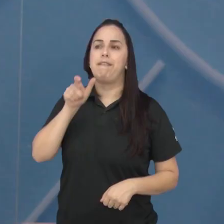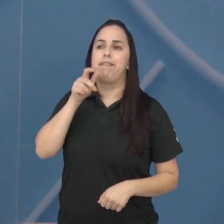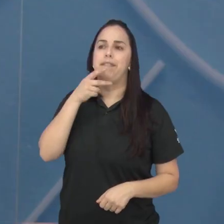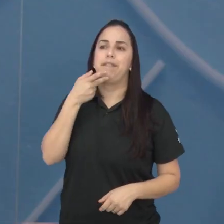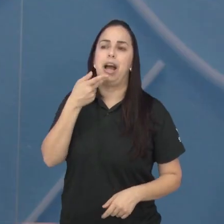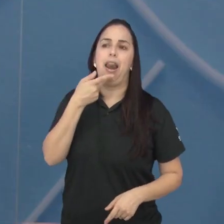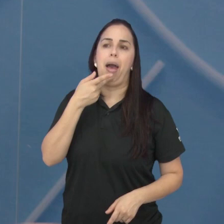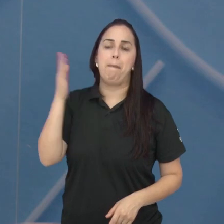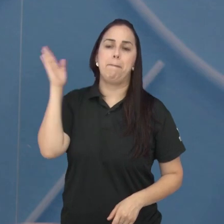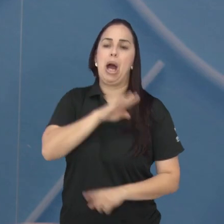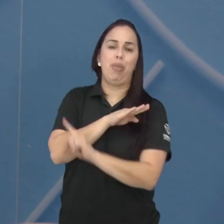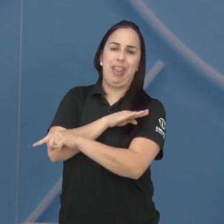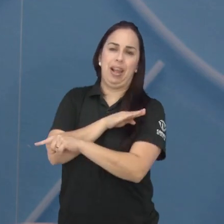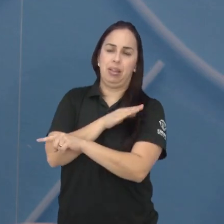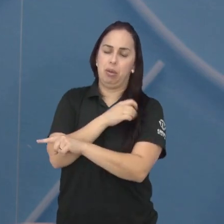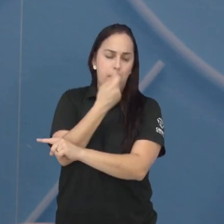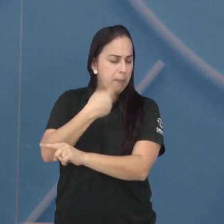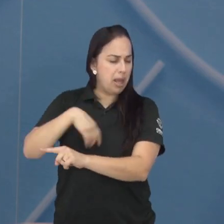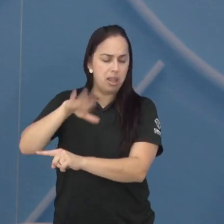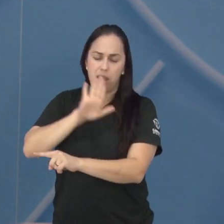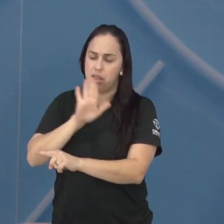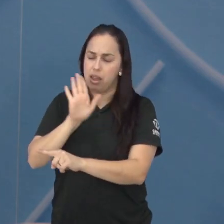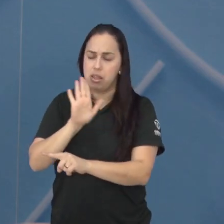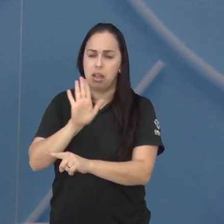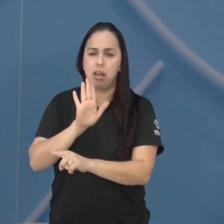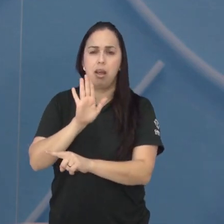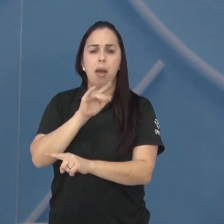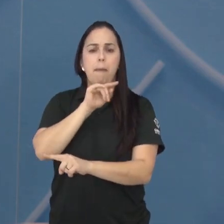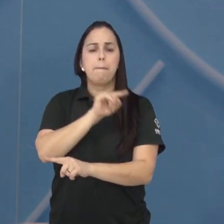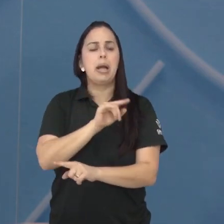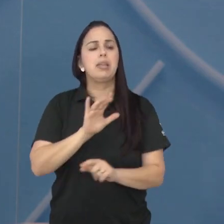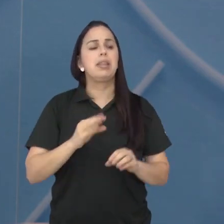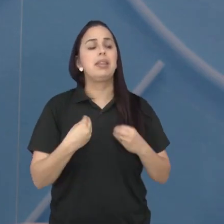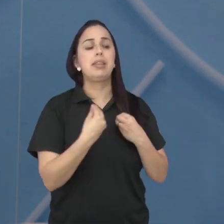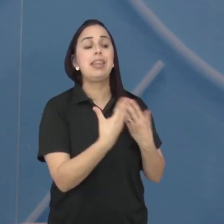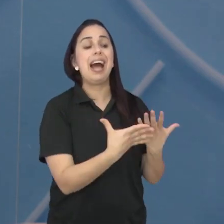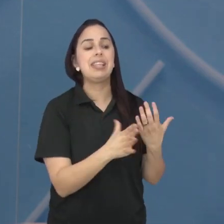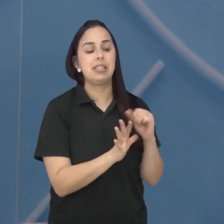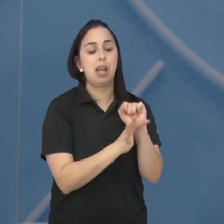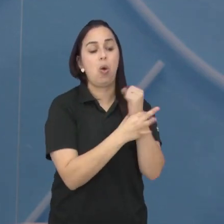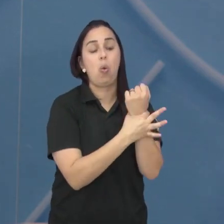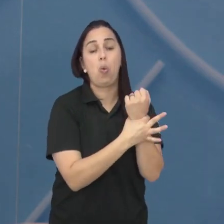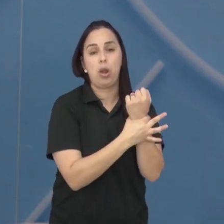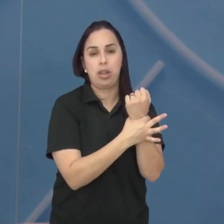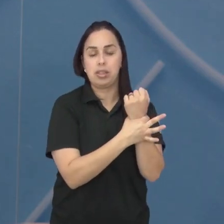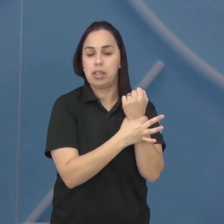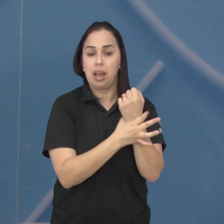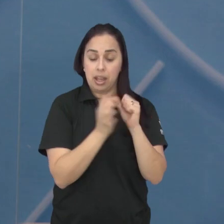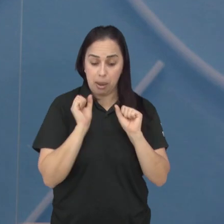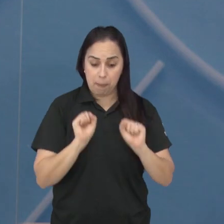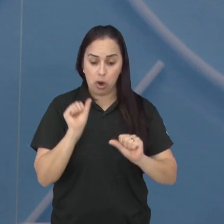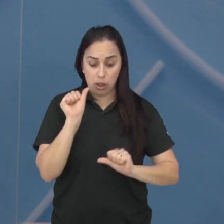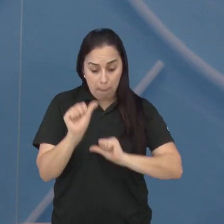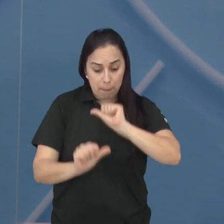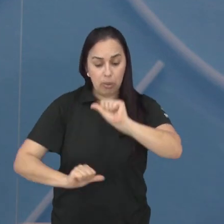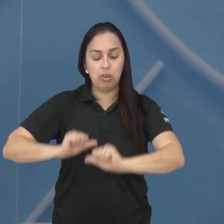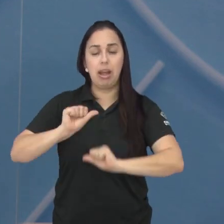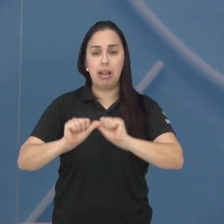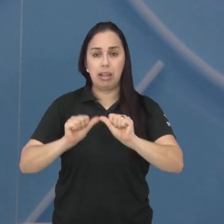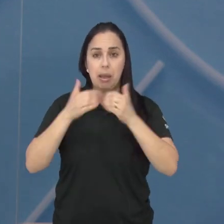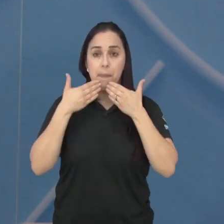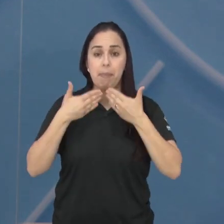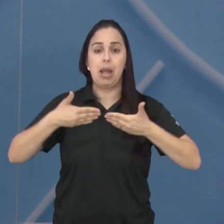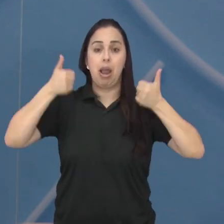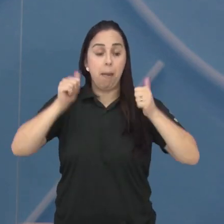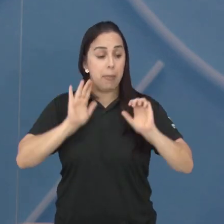homem necessariamente, mas construir nela uma segurança de que as coisas podem ser resolvidas desde que a